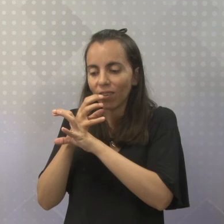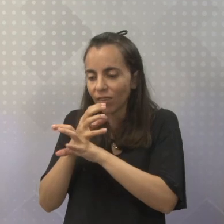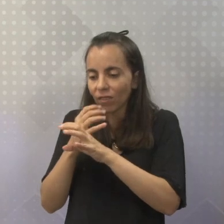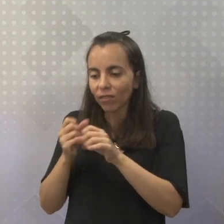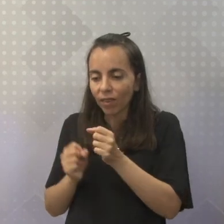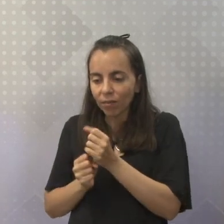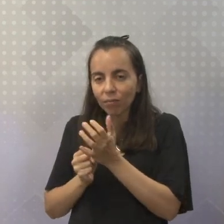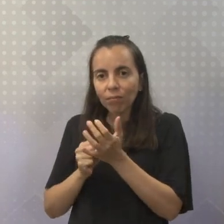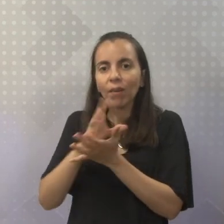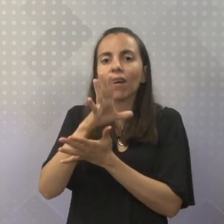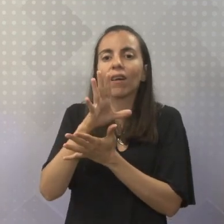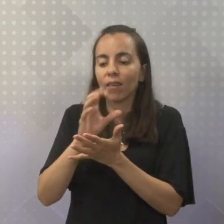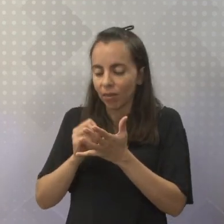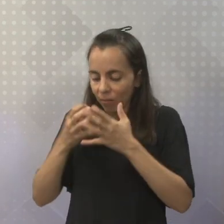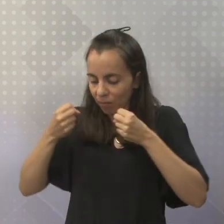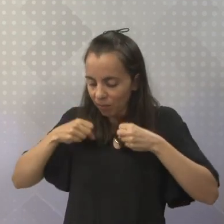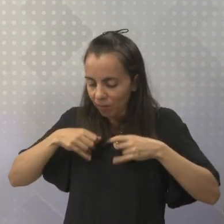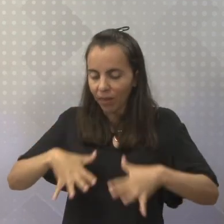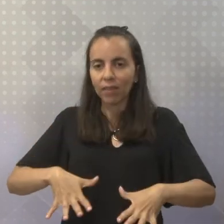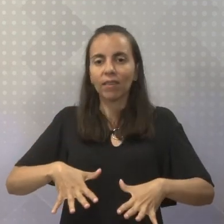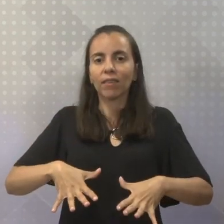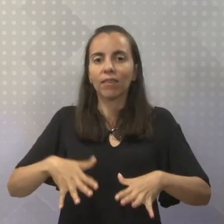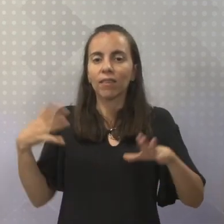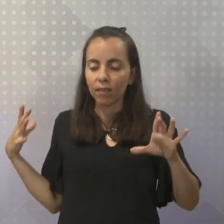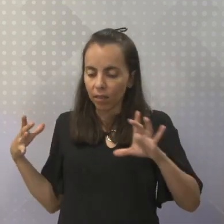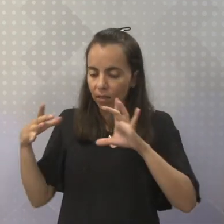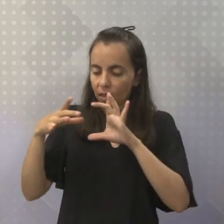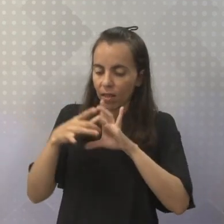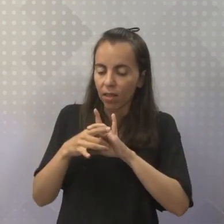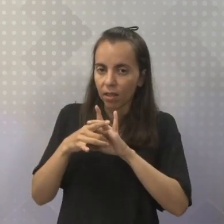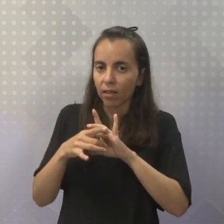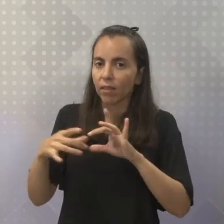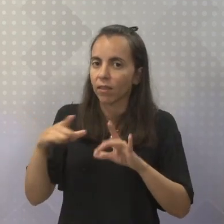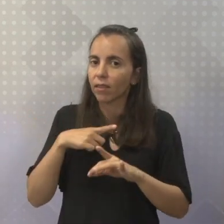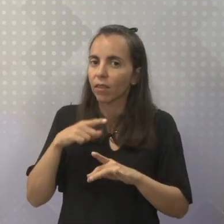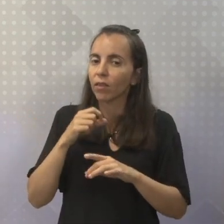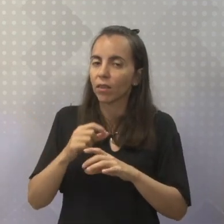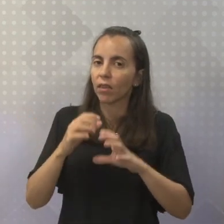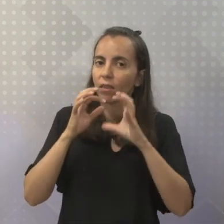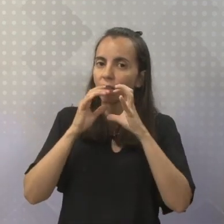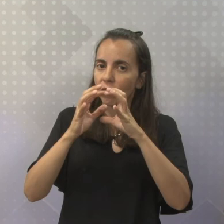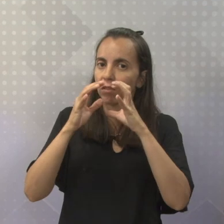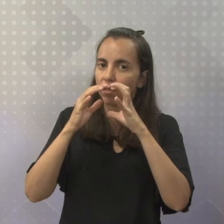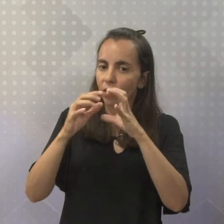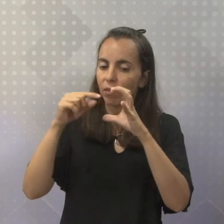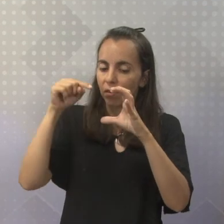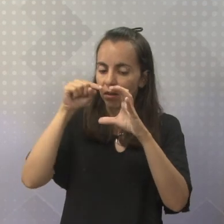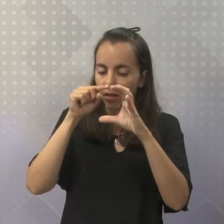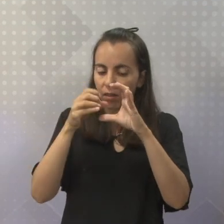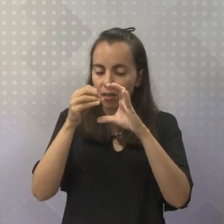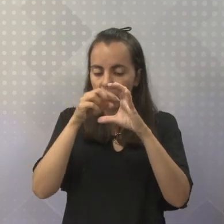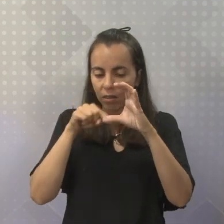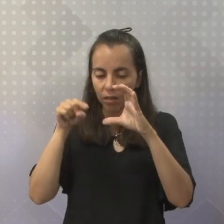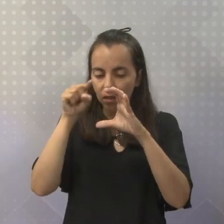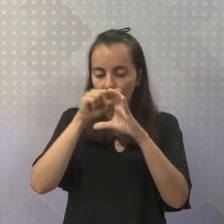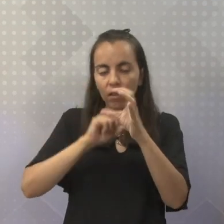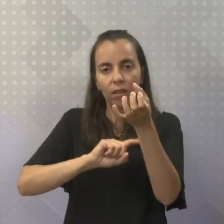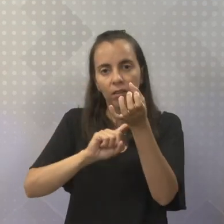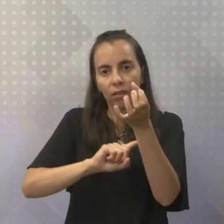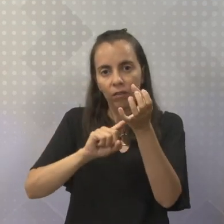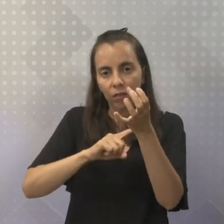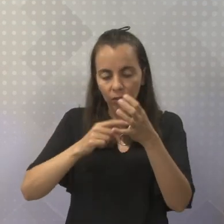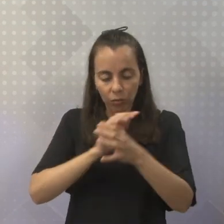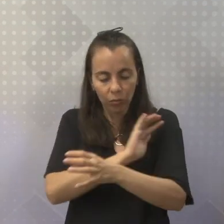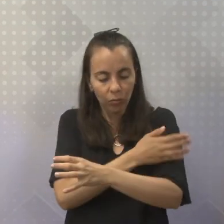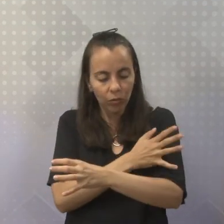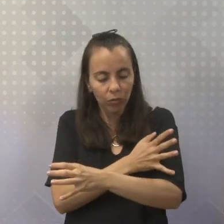alavancas. Essa integração é um envio de impulsos pelo sistema nervoso, onde há contração